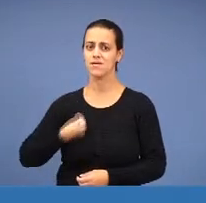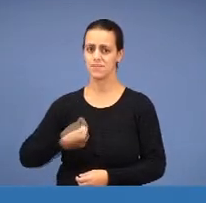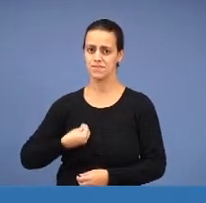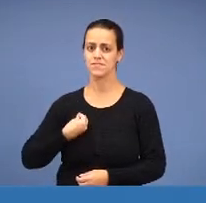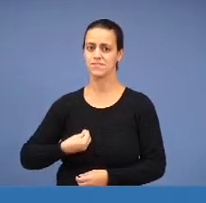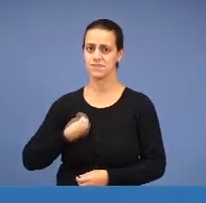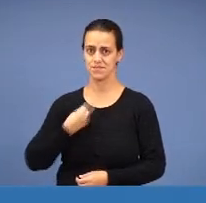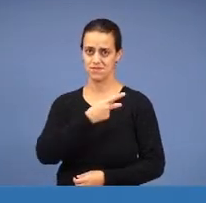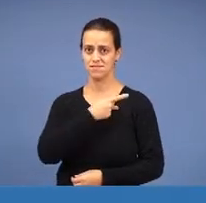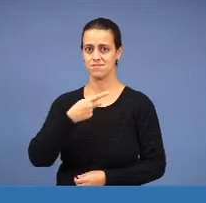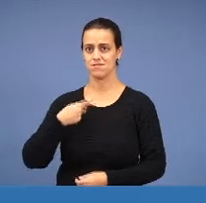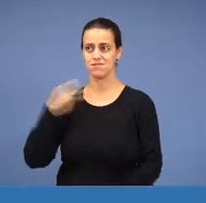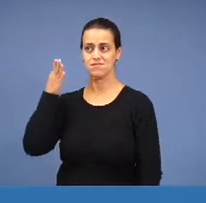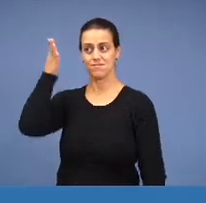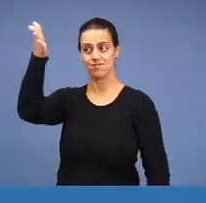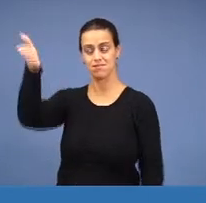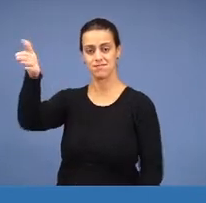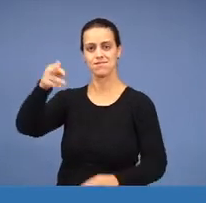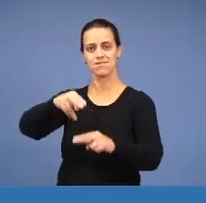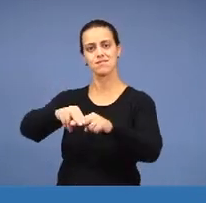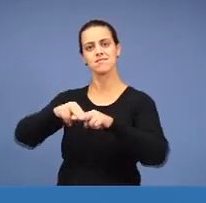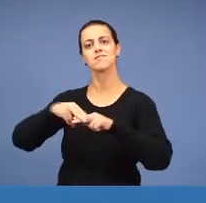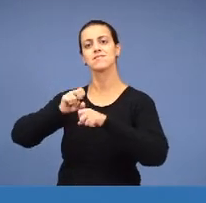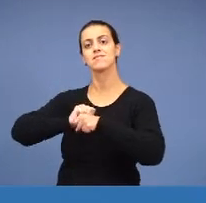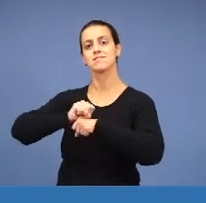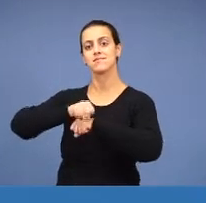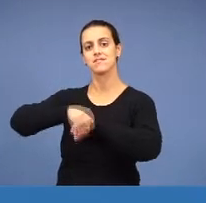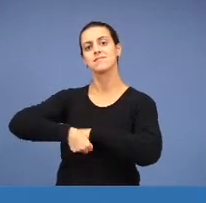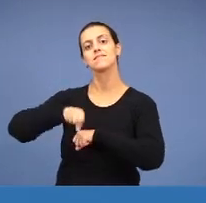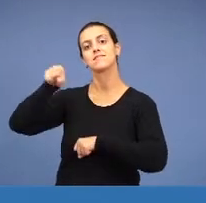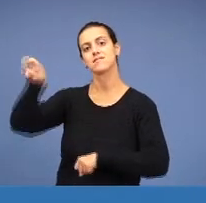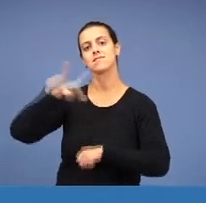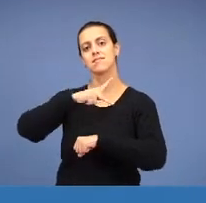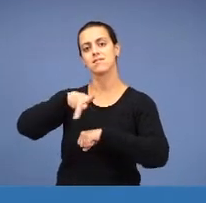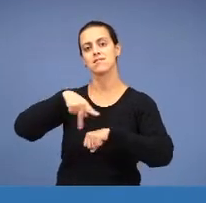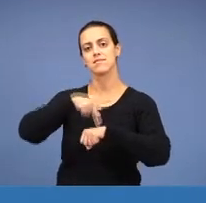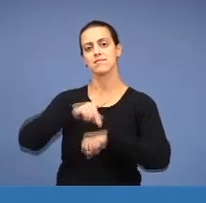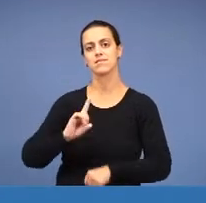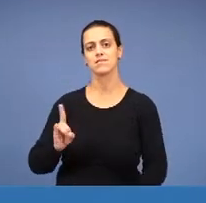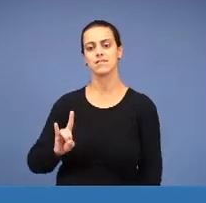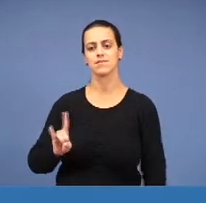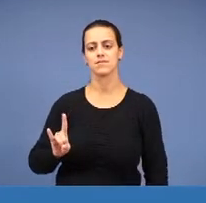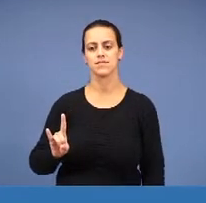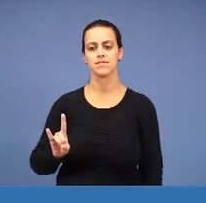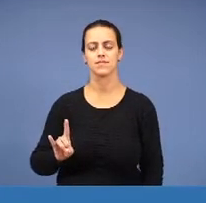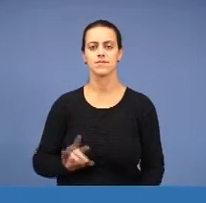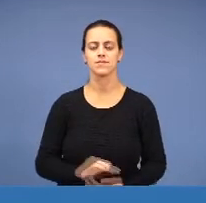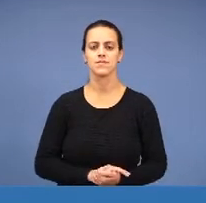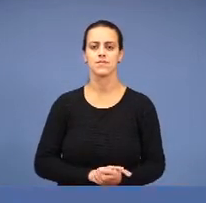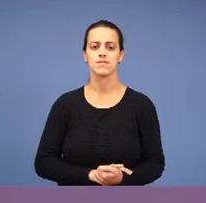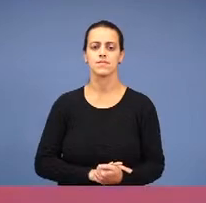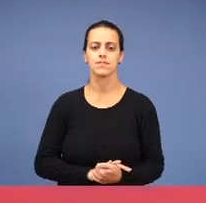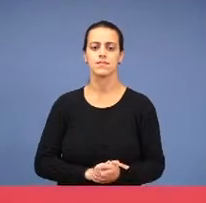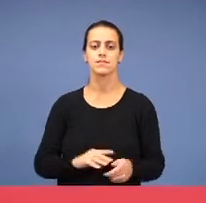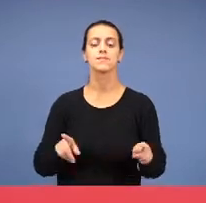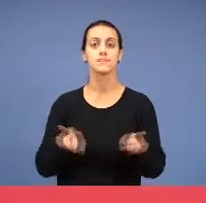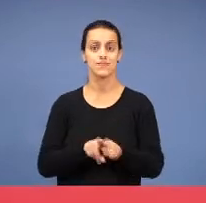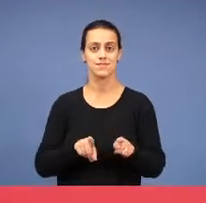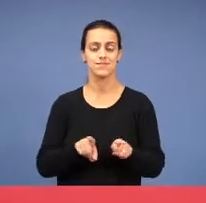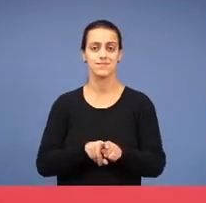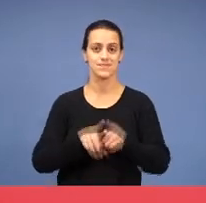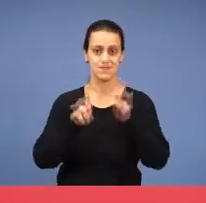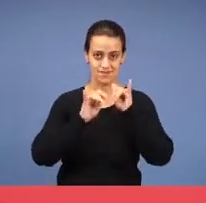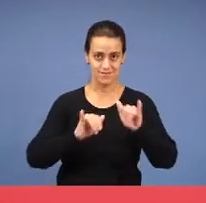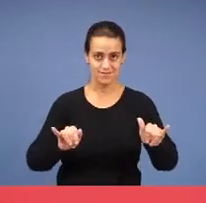realizando ali esse seminário em Cochabamba, na Bolívia. Outra informação também que nós temos é